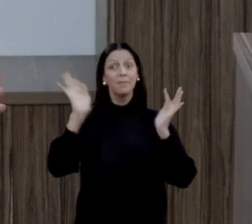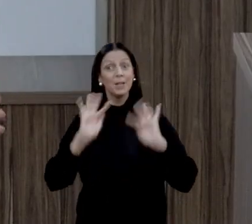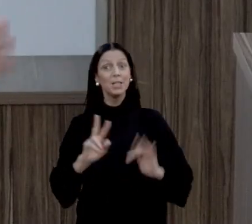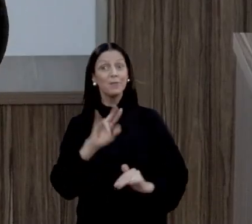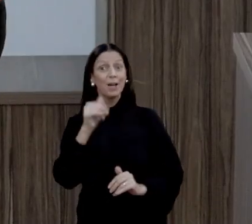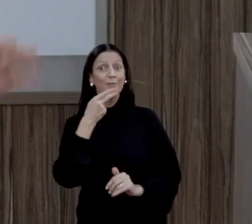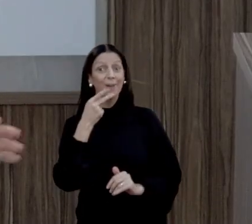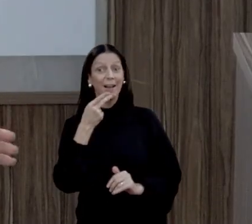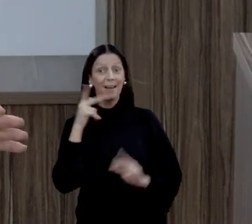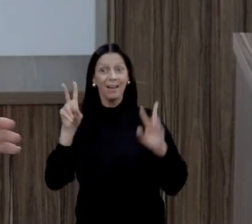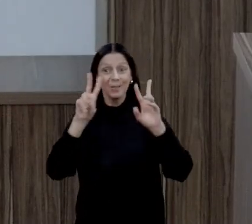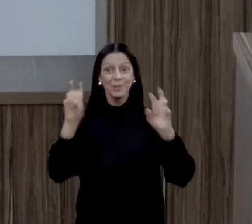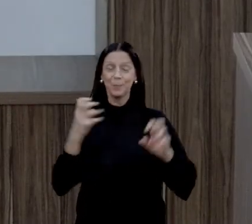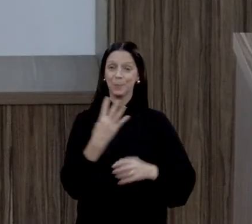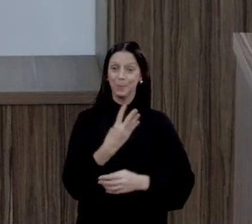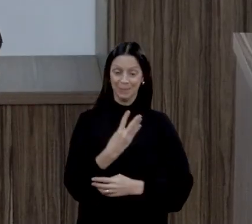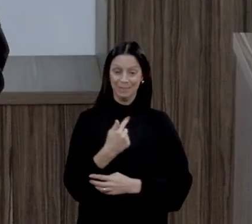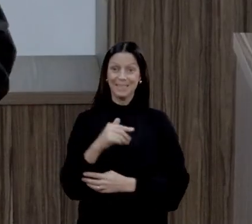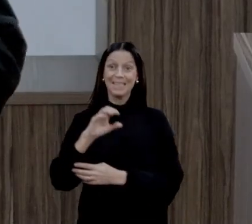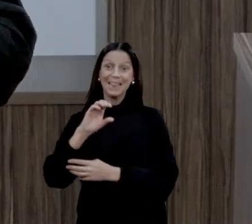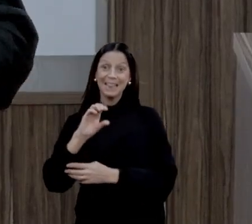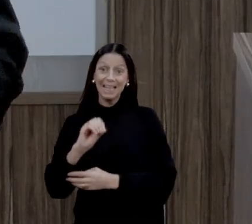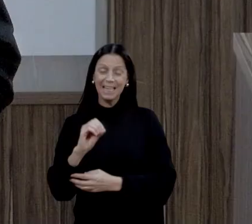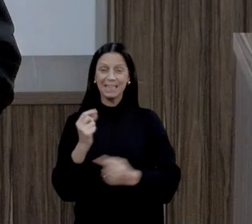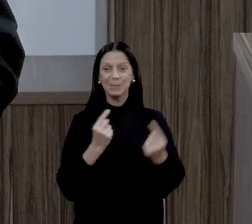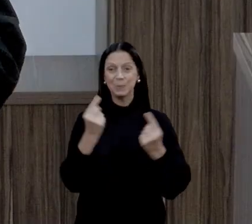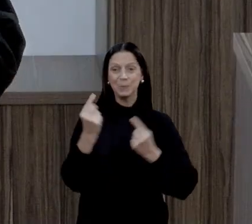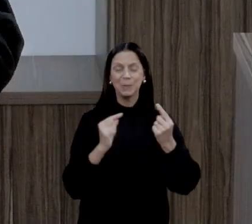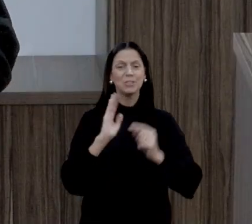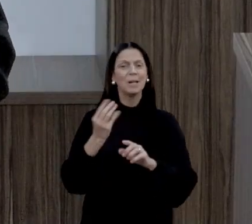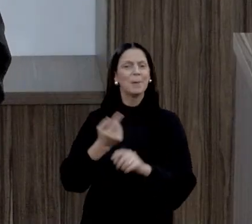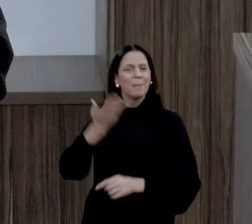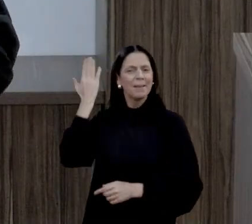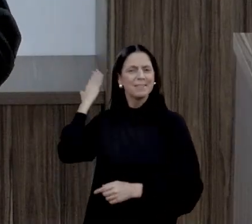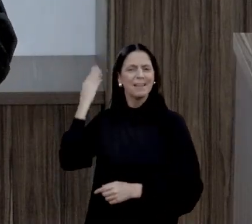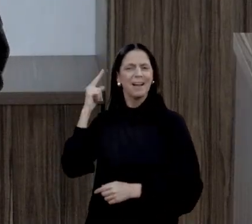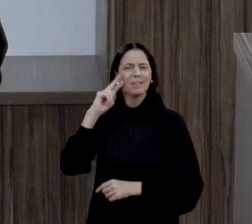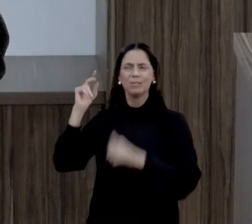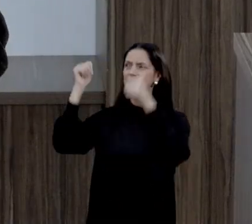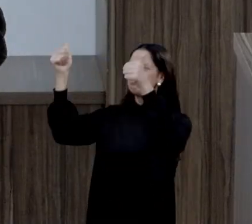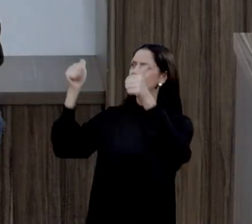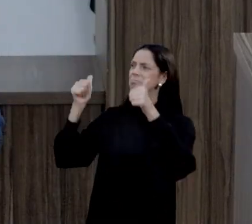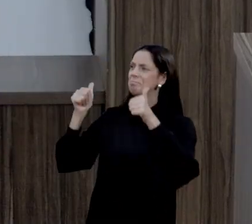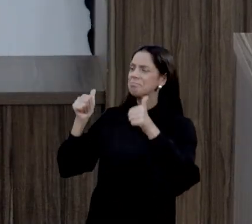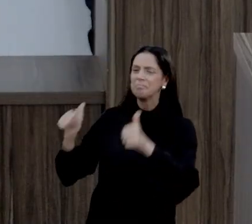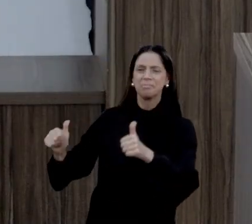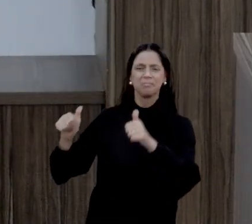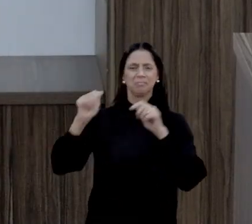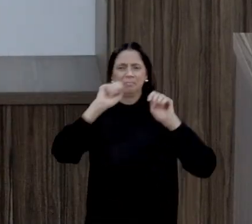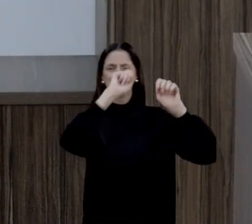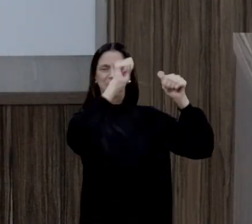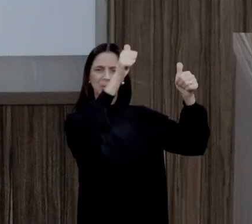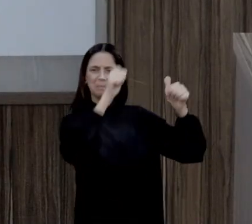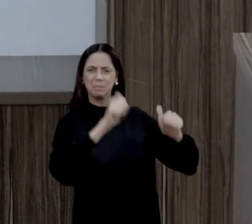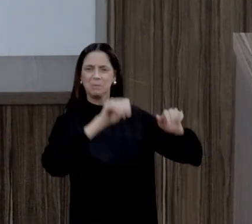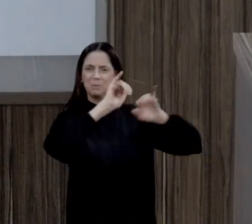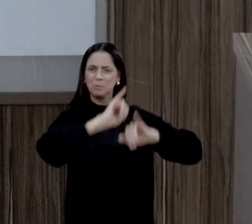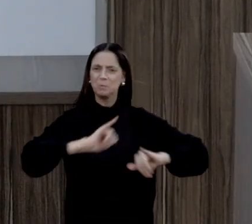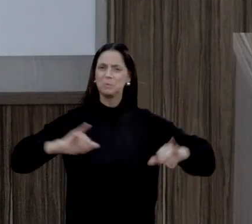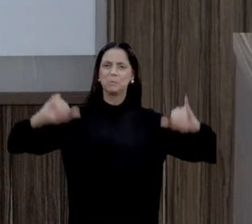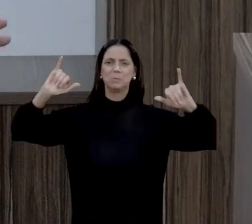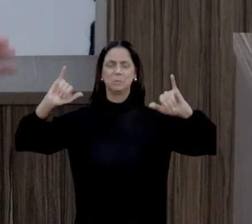a 470, que nós vimos outdoors espalhados por toda a sua extensão, com uma família